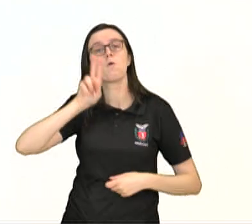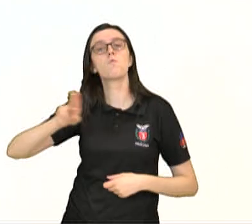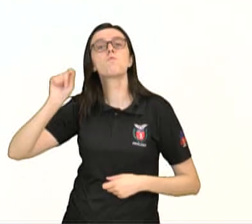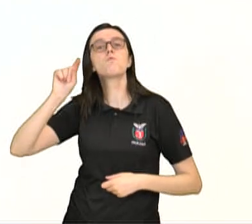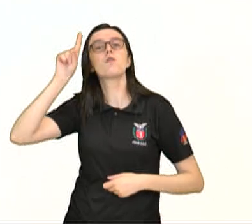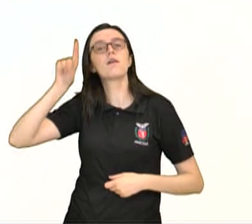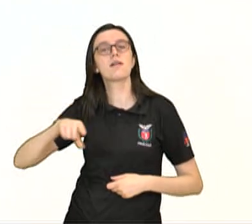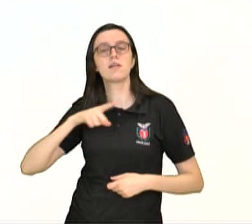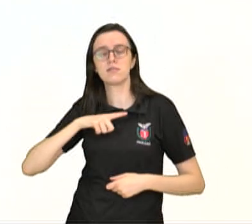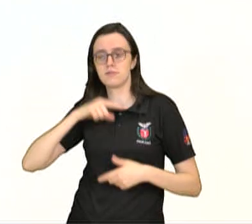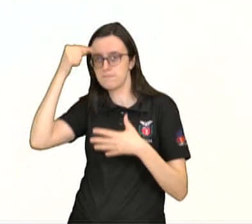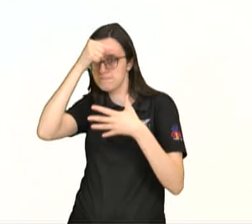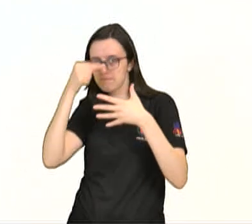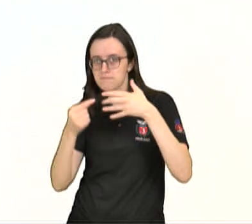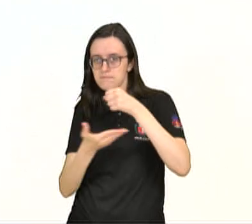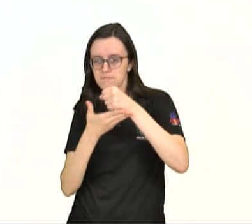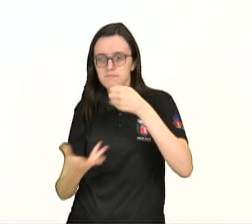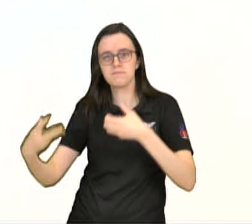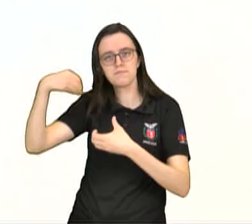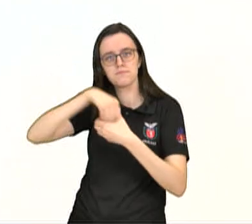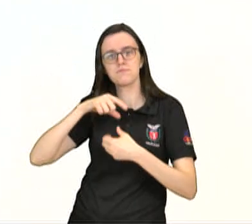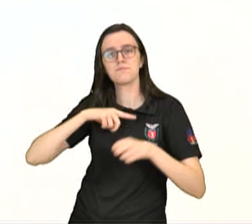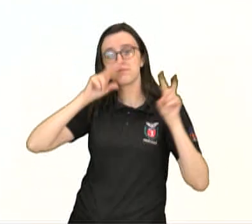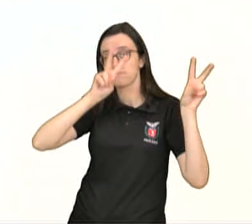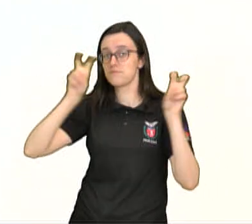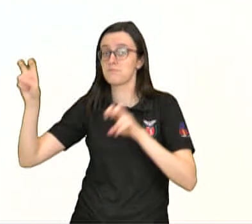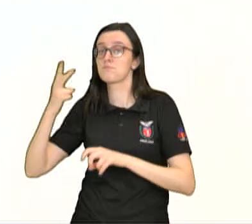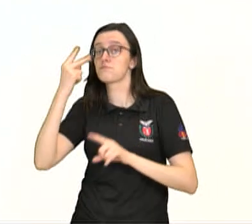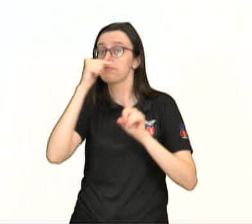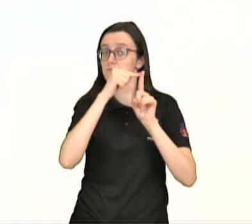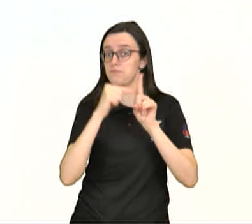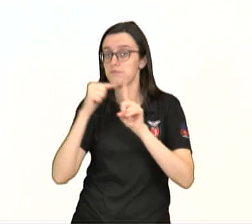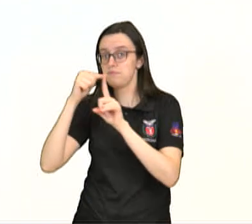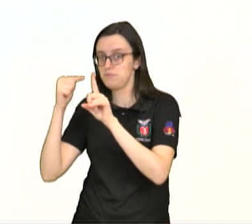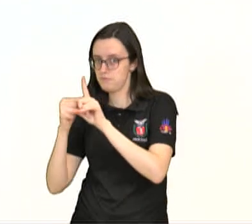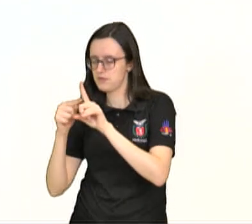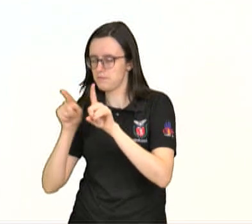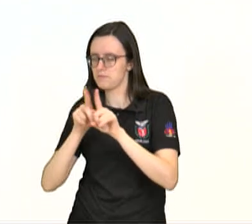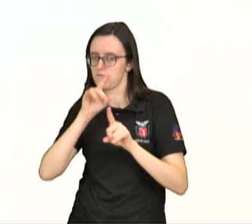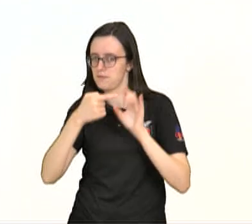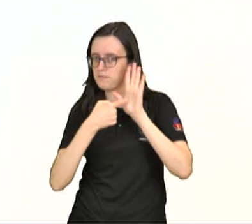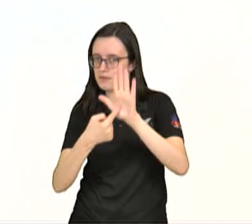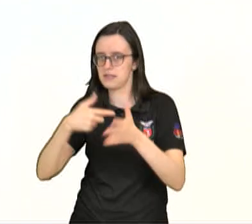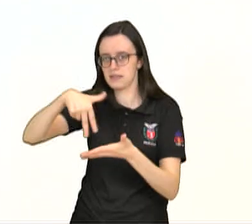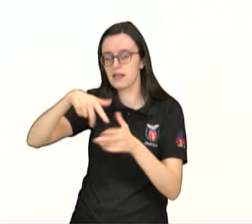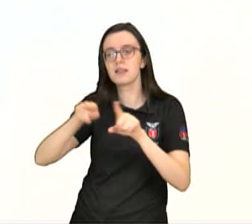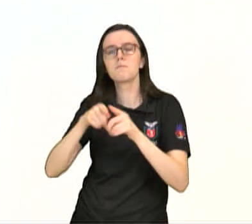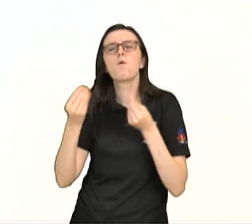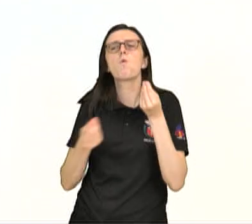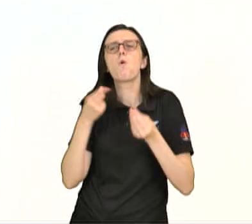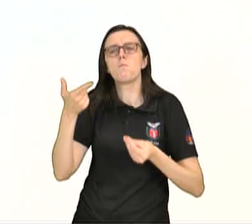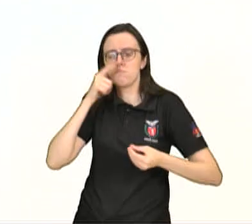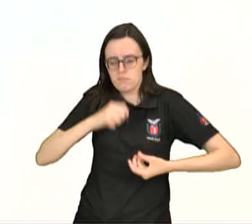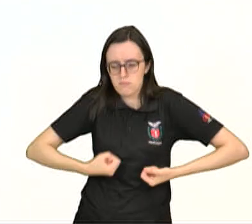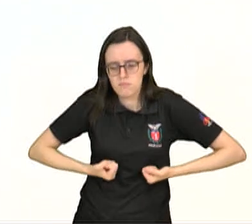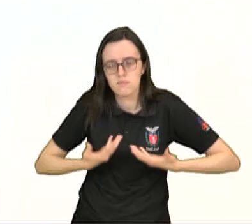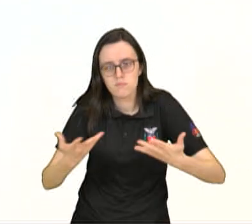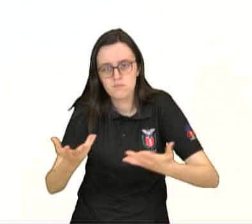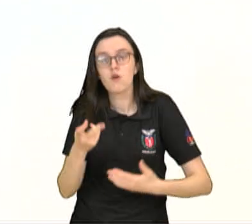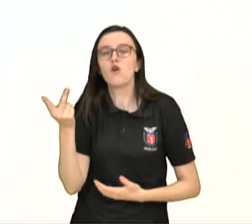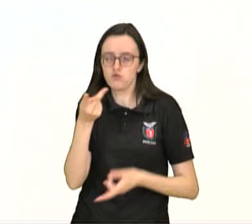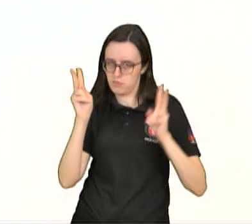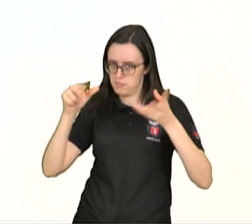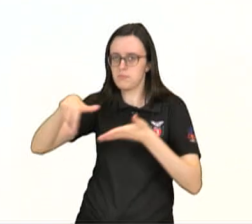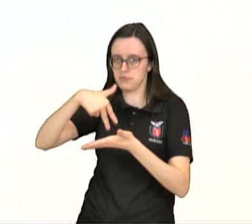elementos que compõem a história da bachata e do merengue, assim como reconhecer formas representativas, tanto da bachata como